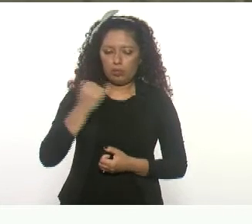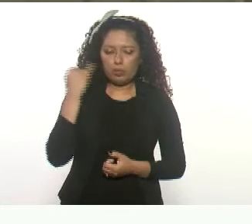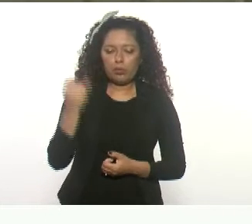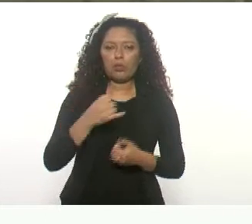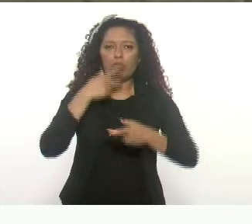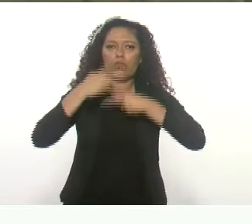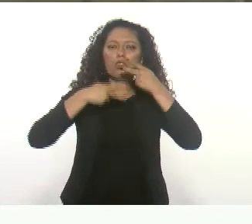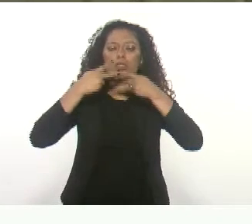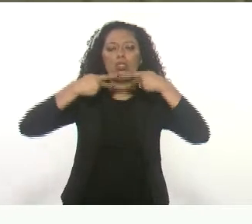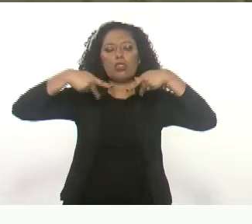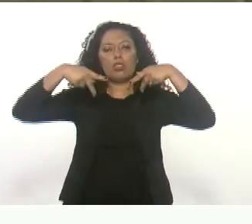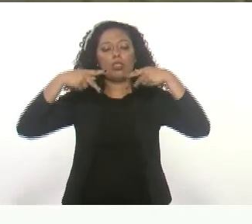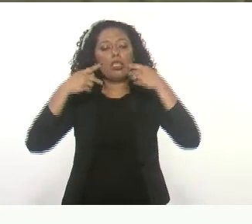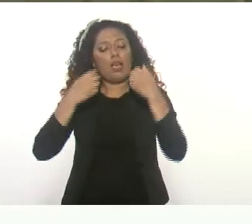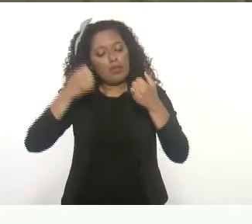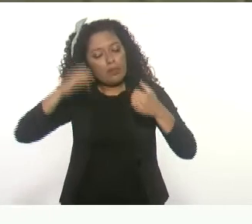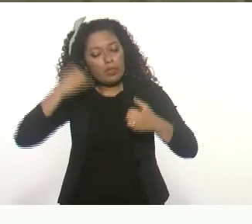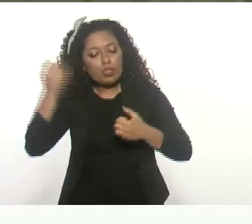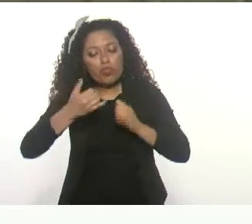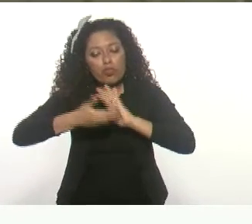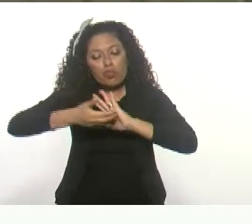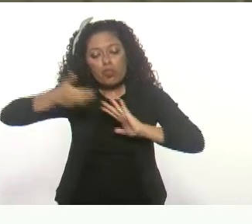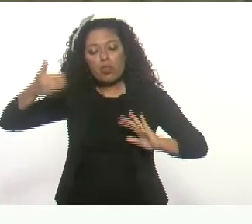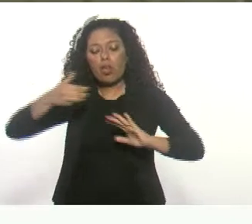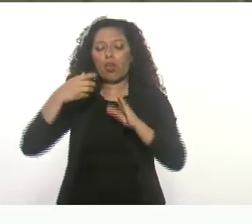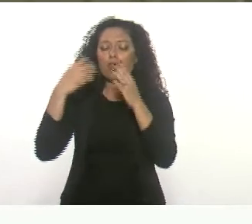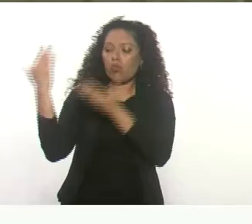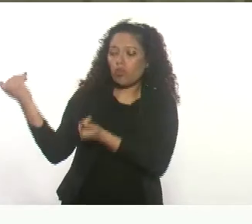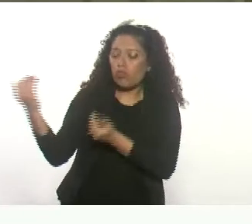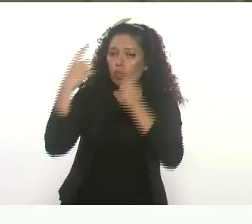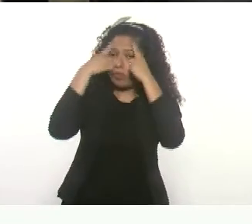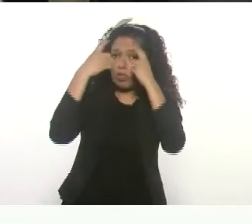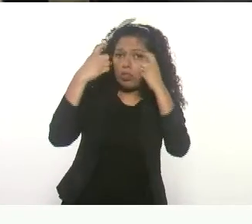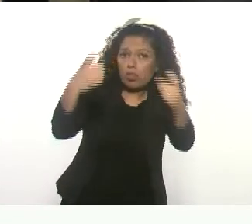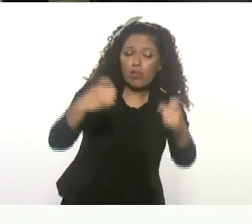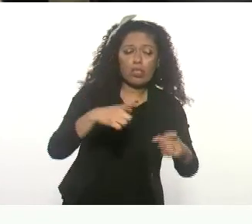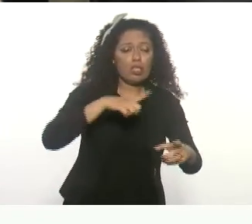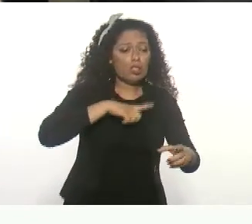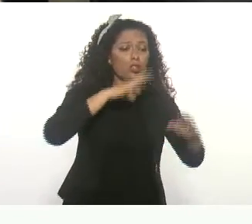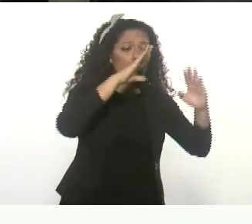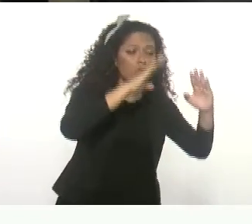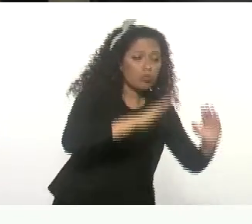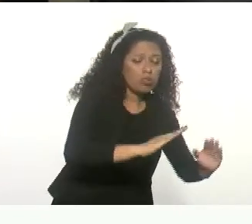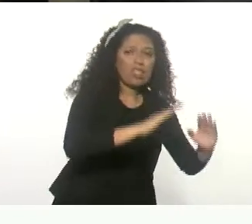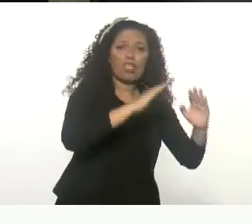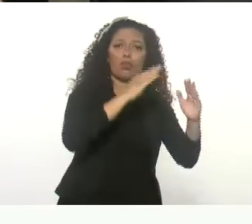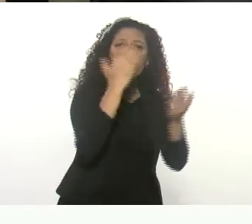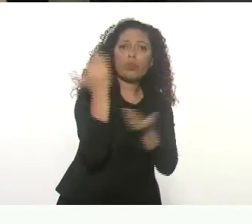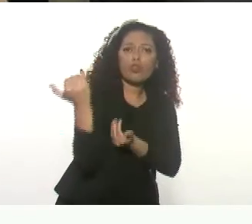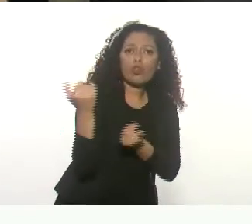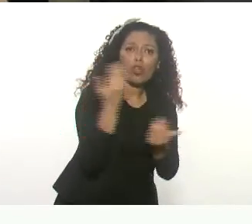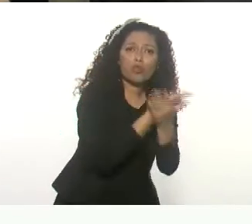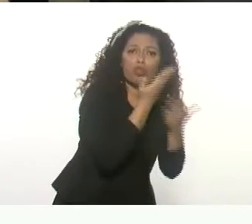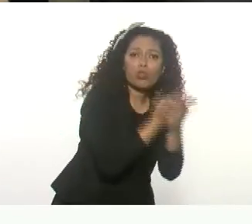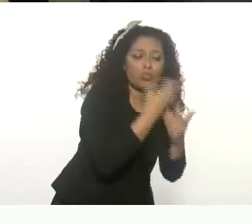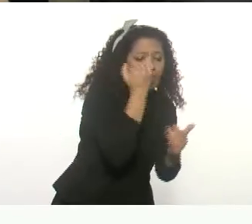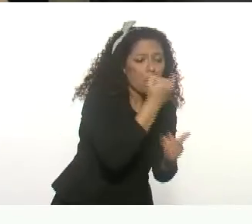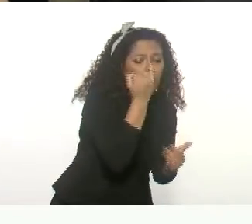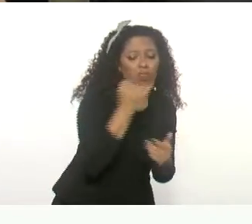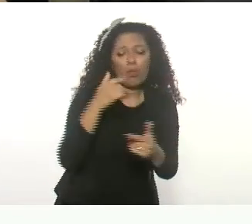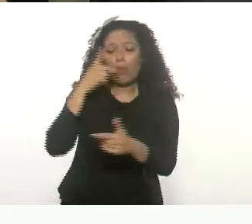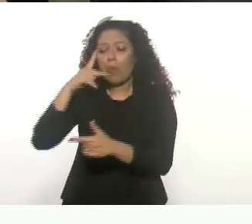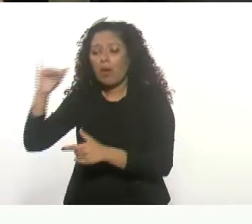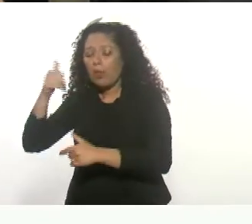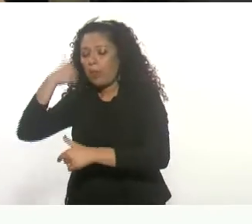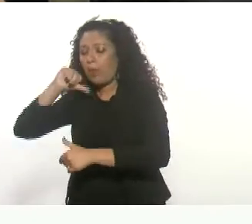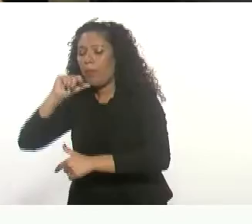da violência, poder ter um lugar para ele estudar, para os seus pais trabalharem. Mas o atrativo tem como, sim,